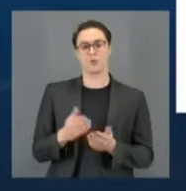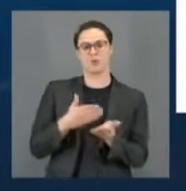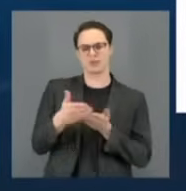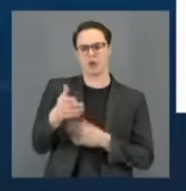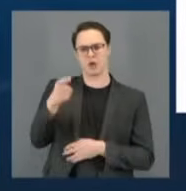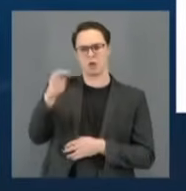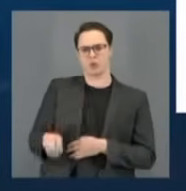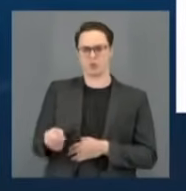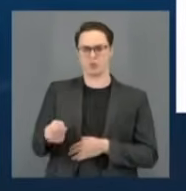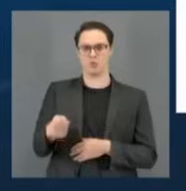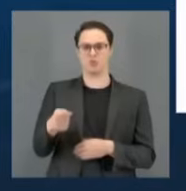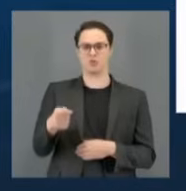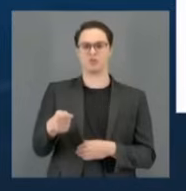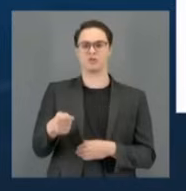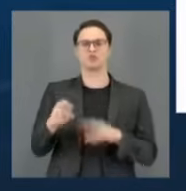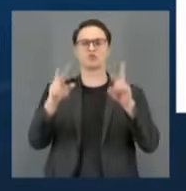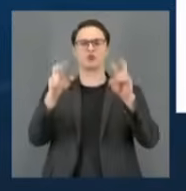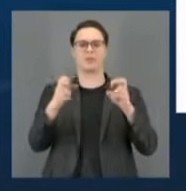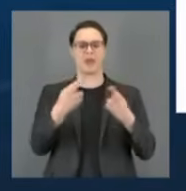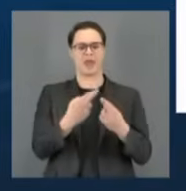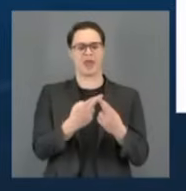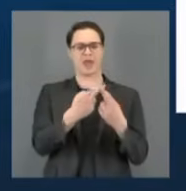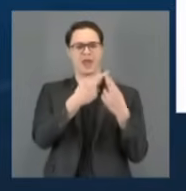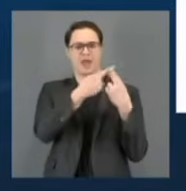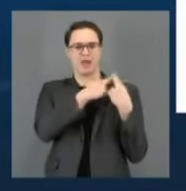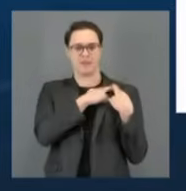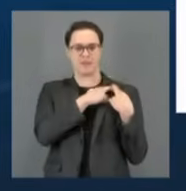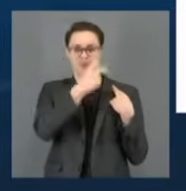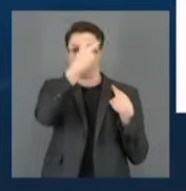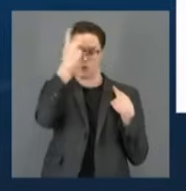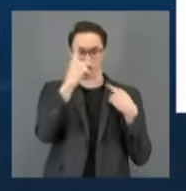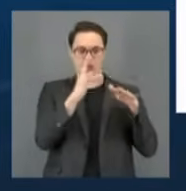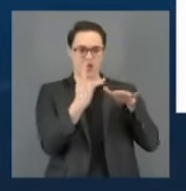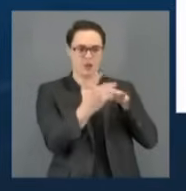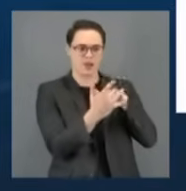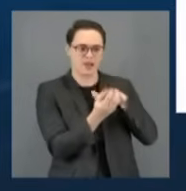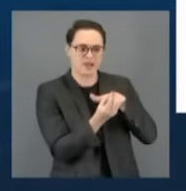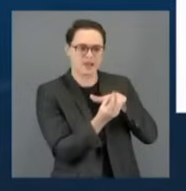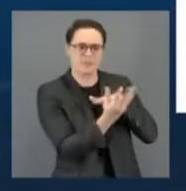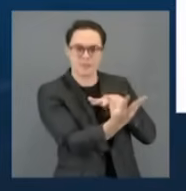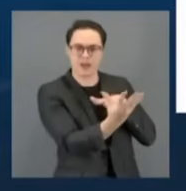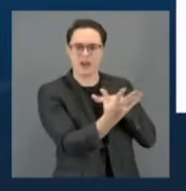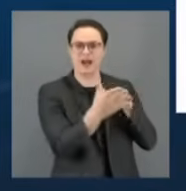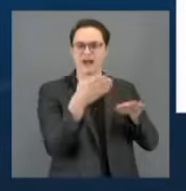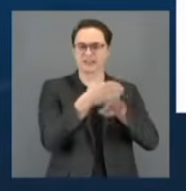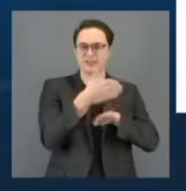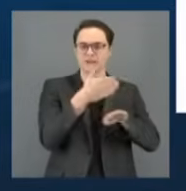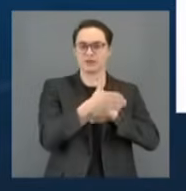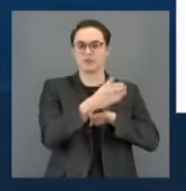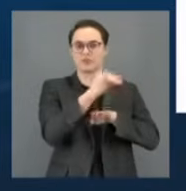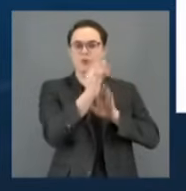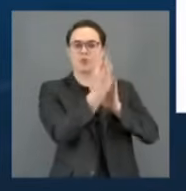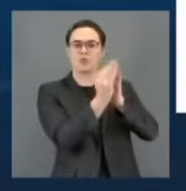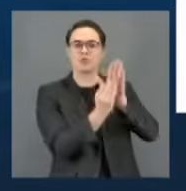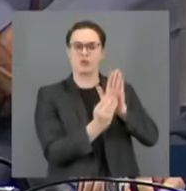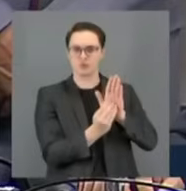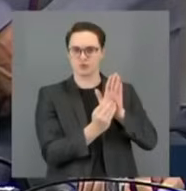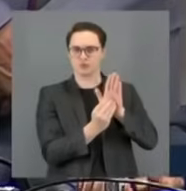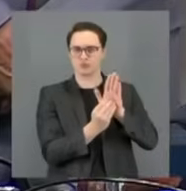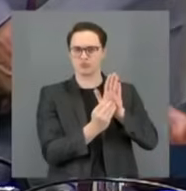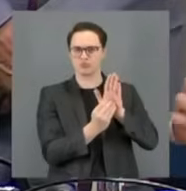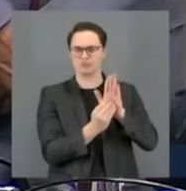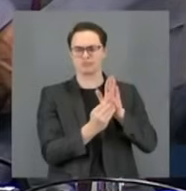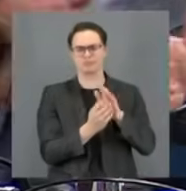ação que trata da responsabilização dos provedores de redes sociais por conteúdos gerados por terceiros.